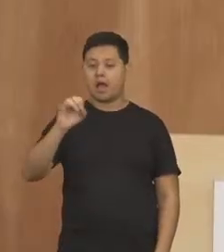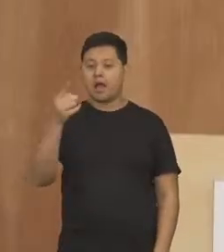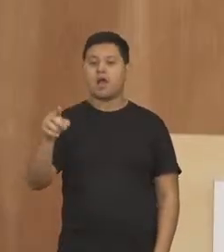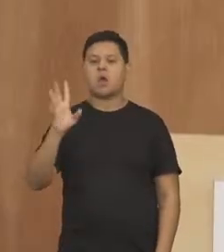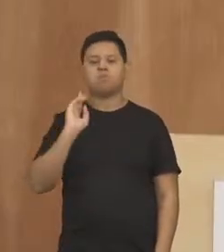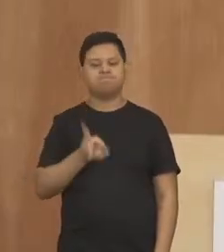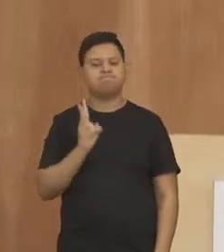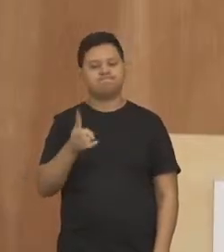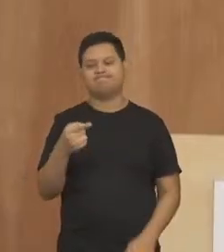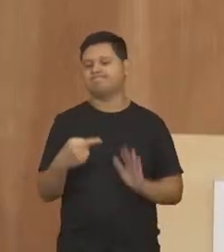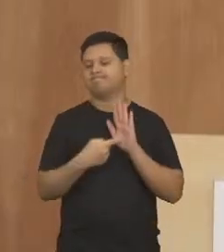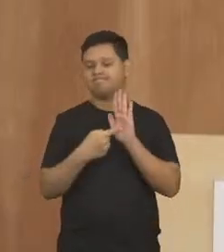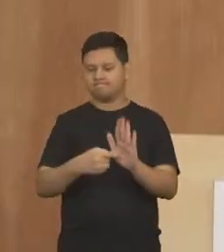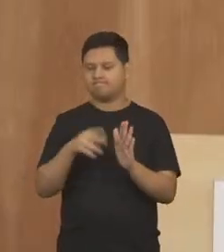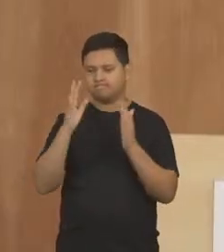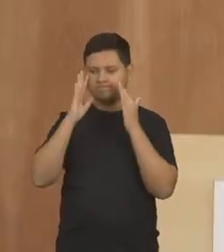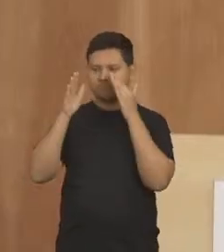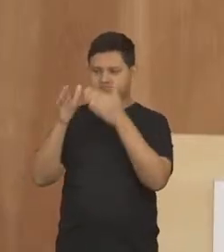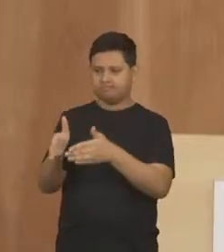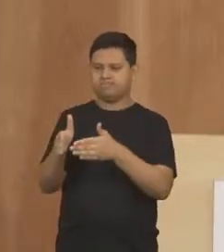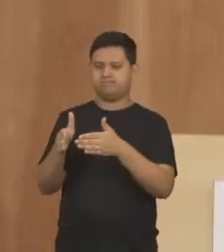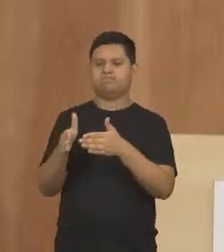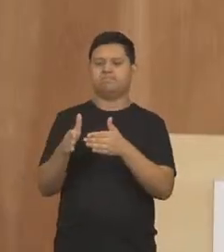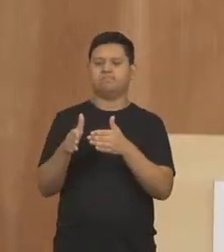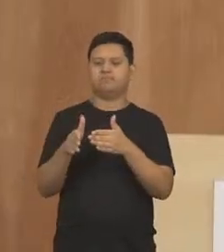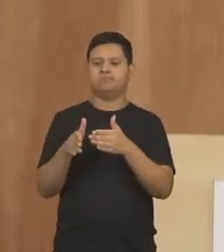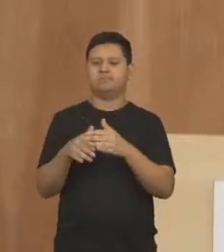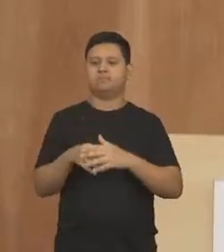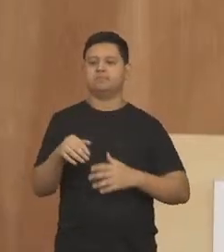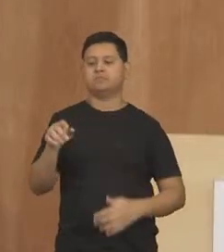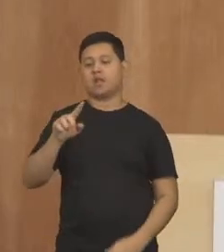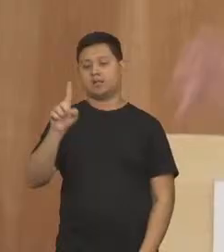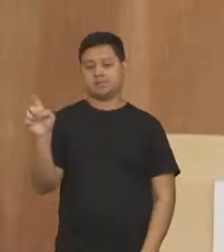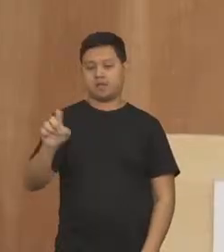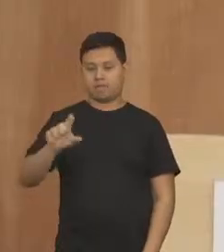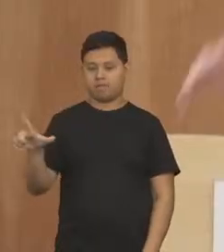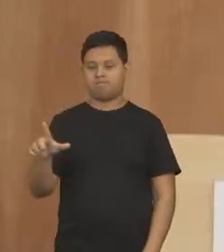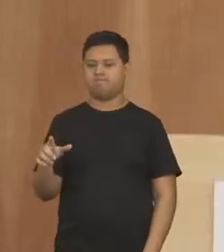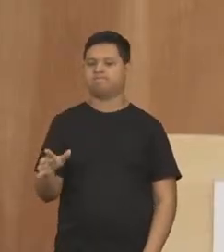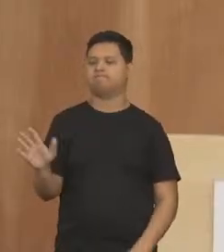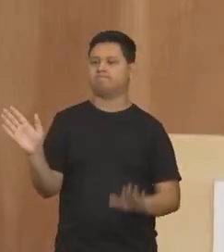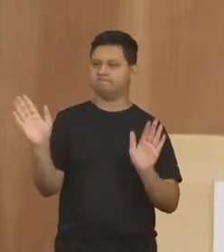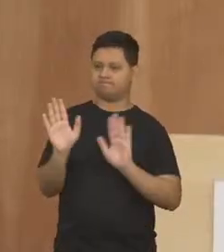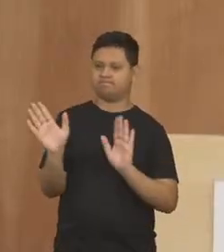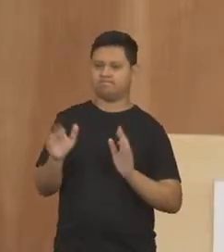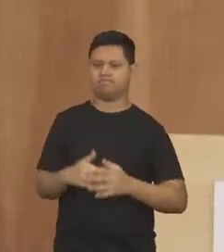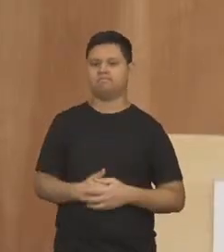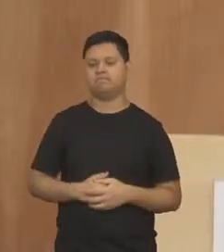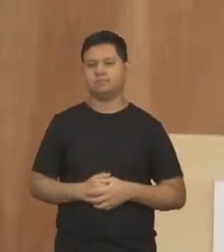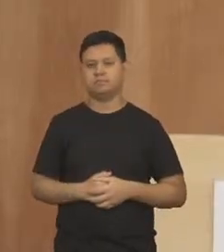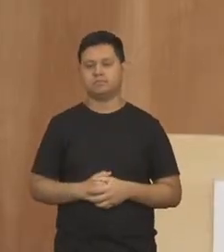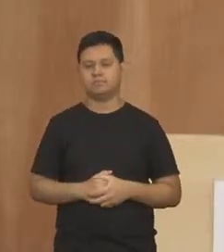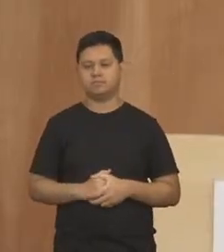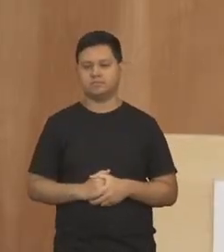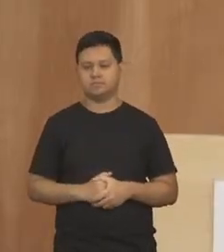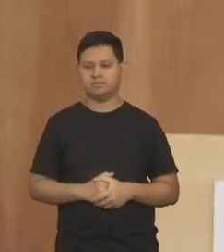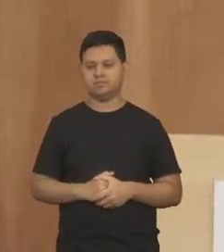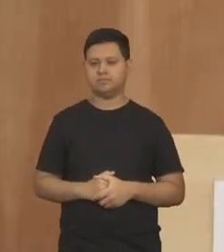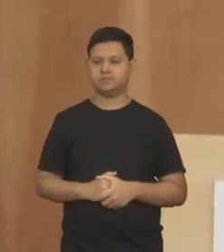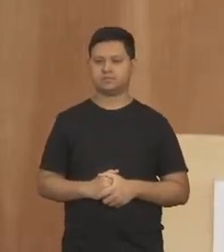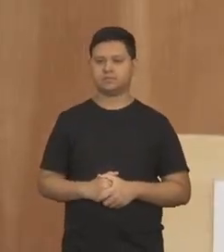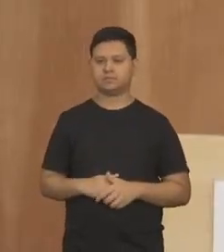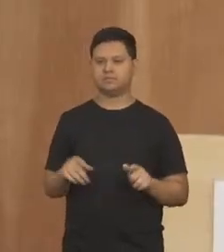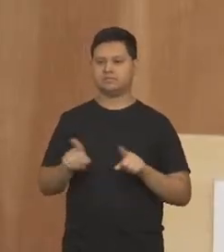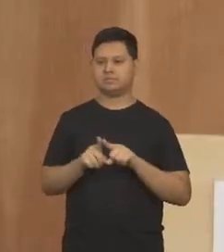atenção para essas questões aí da Zona Leste como um todo. Então, um grande abraço, Caicão. E aí eu queria